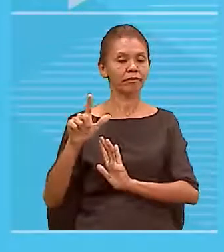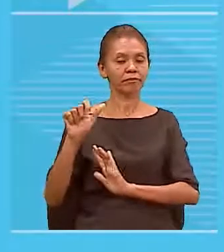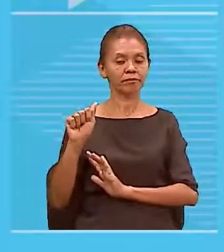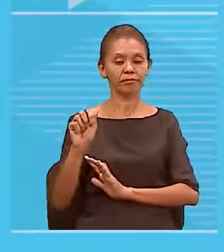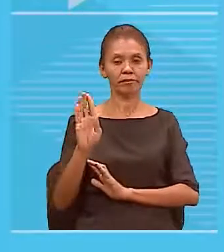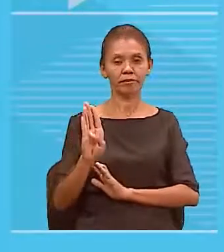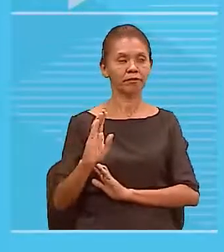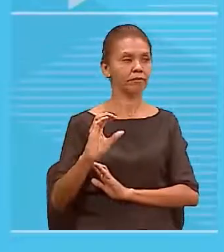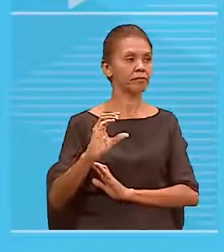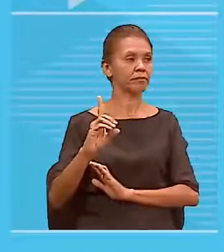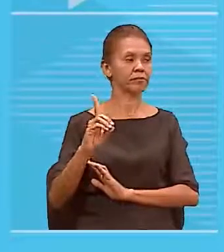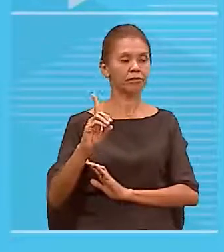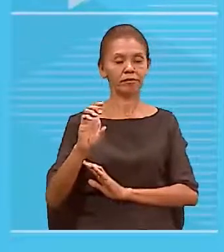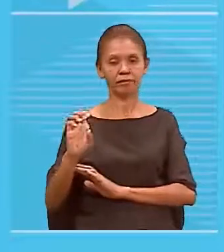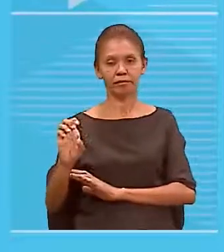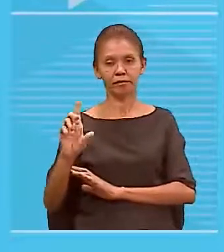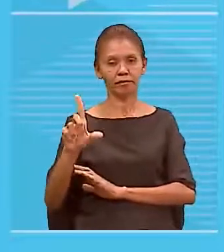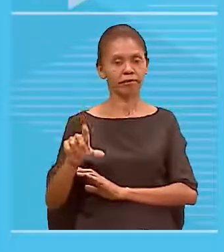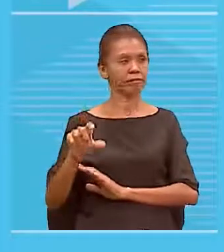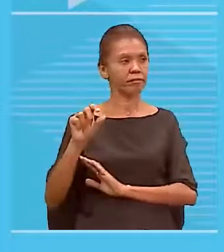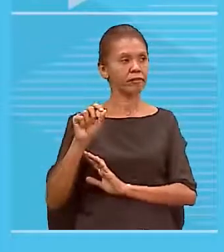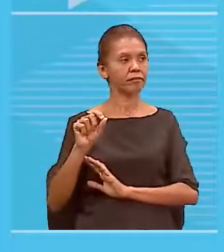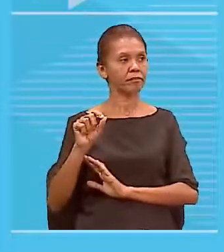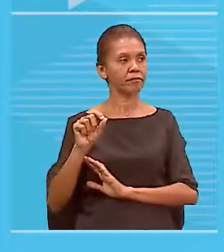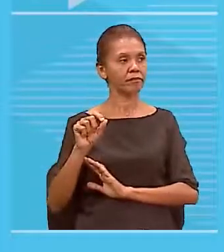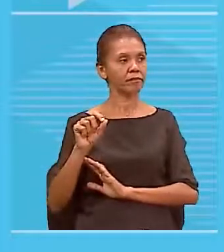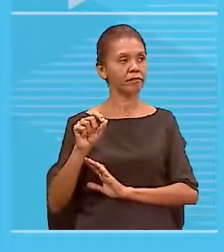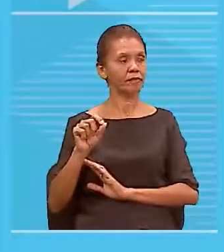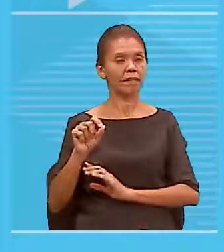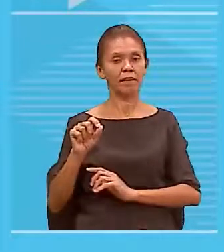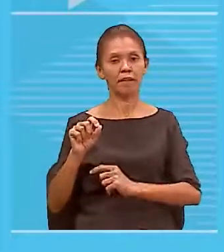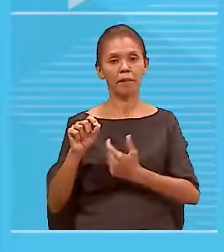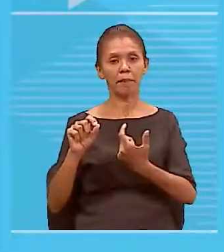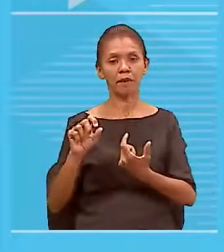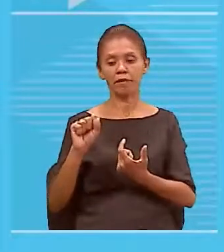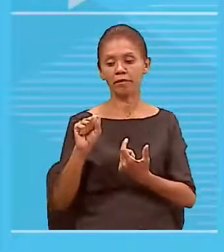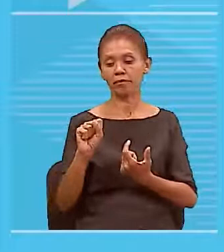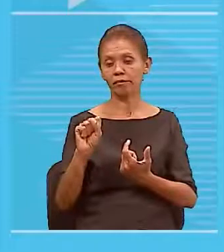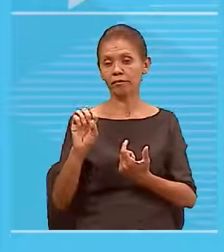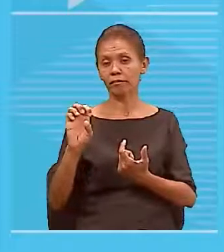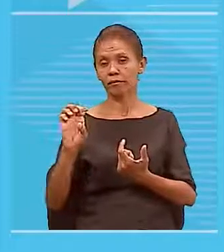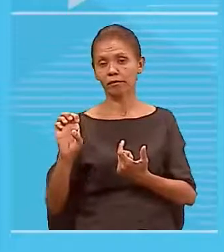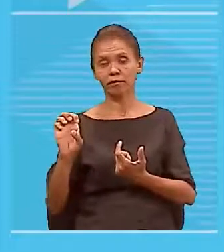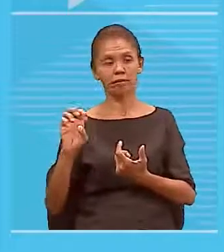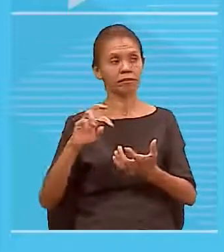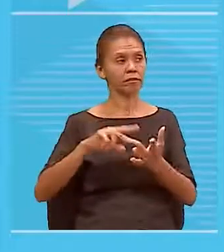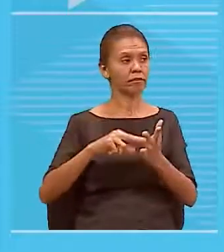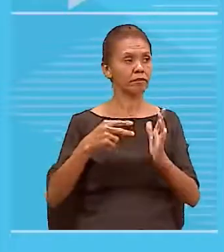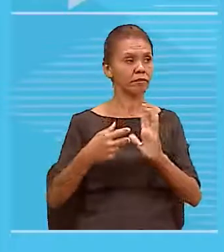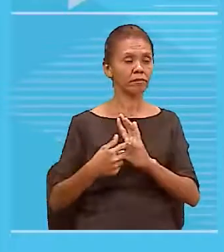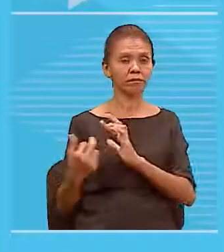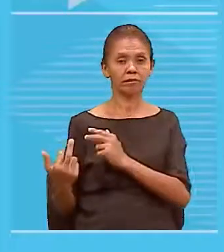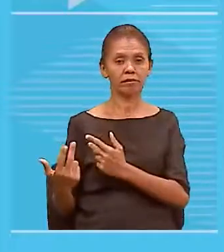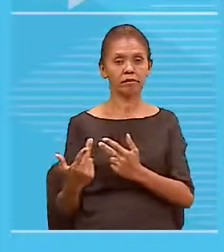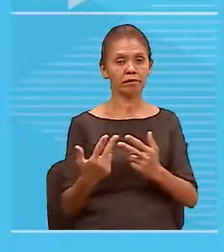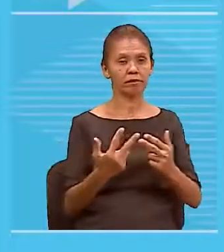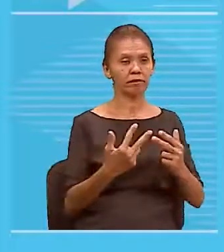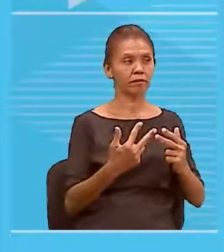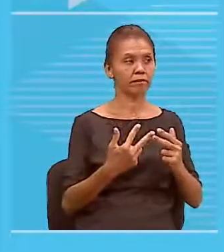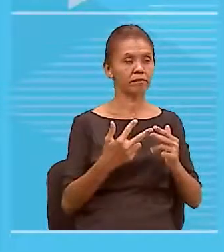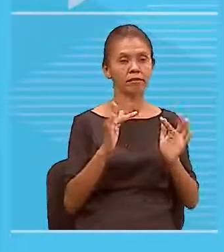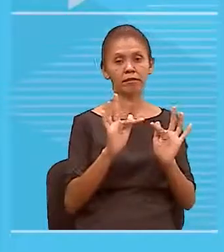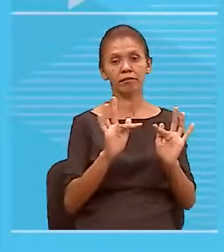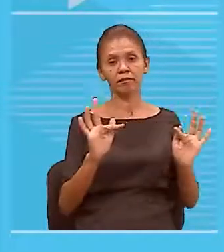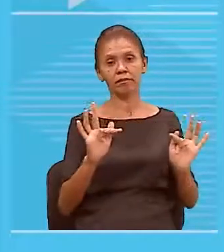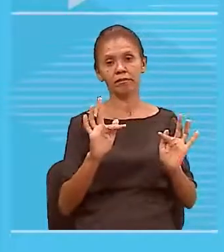tem o mesmo sentido que tem na Fala da professora no terceiro